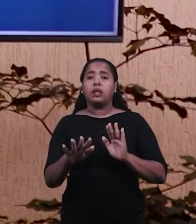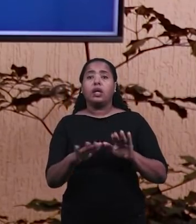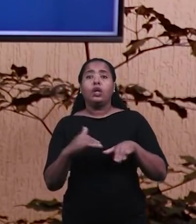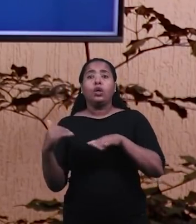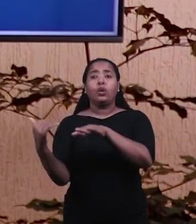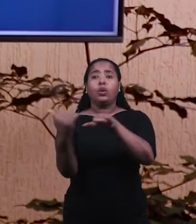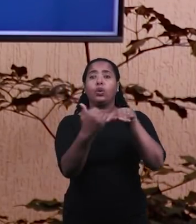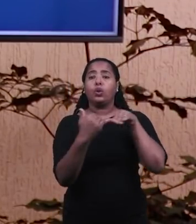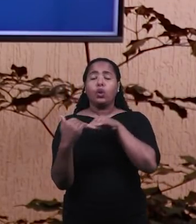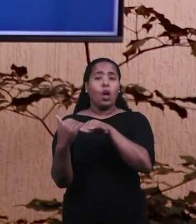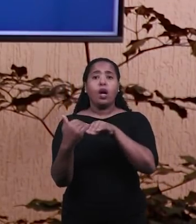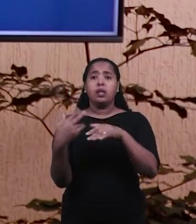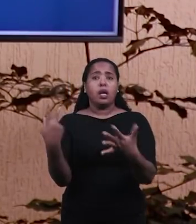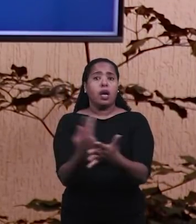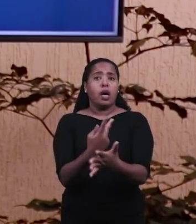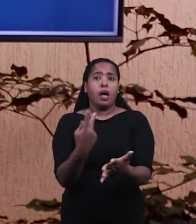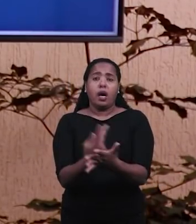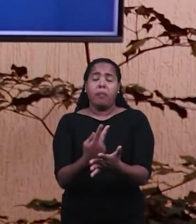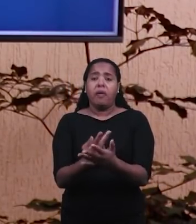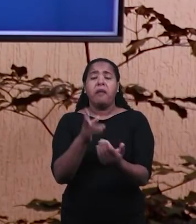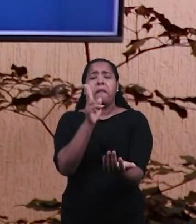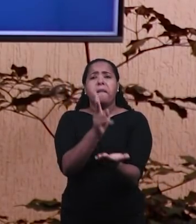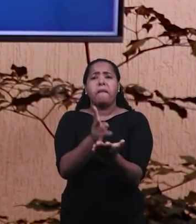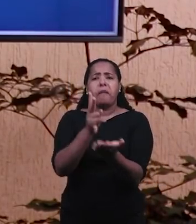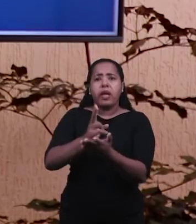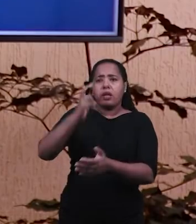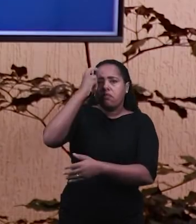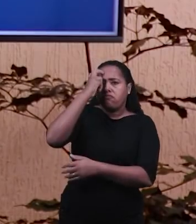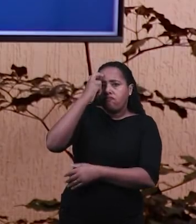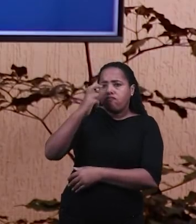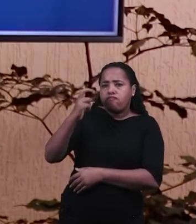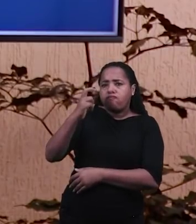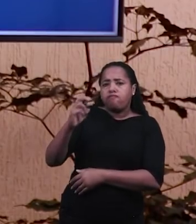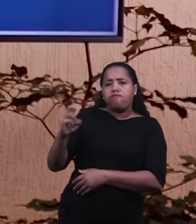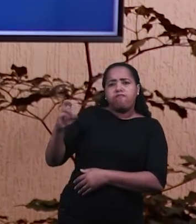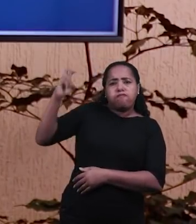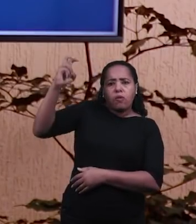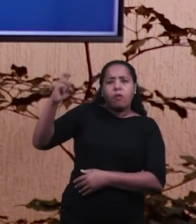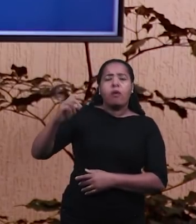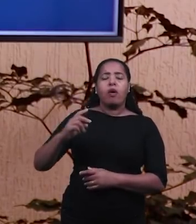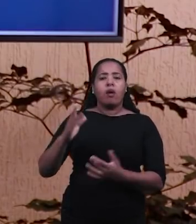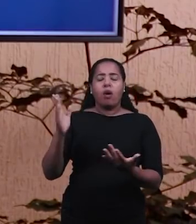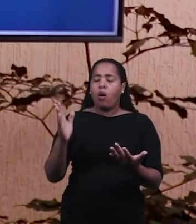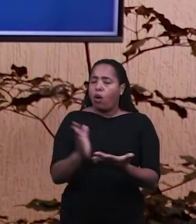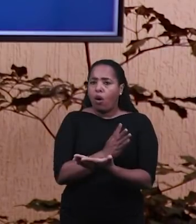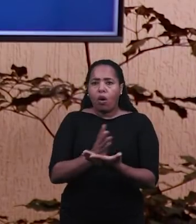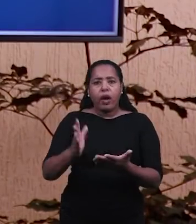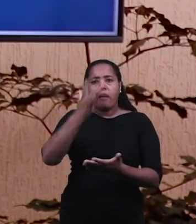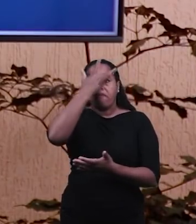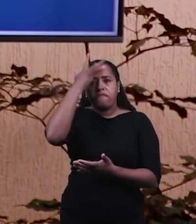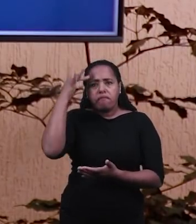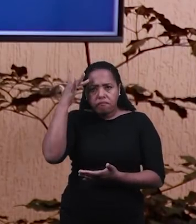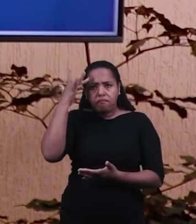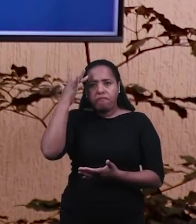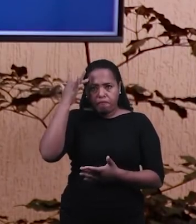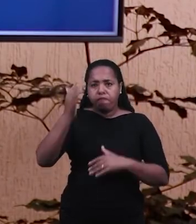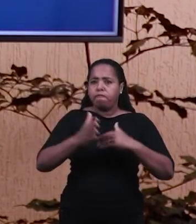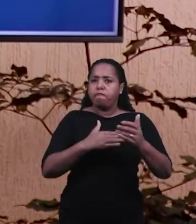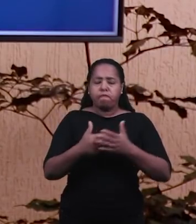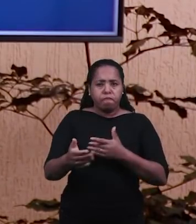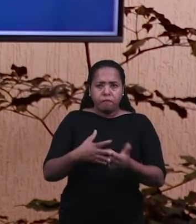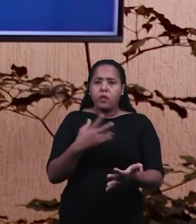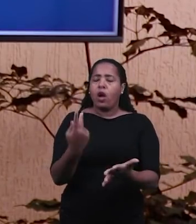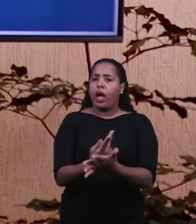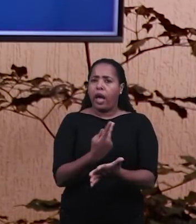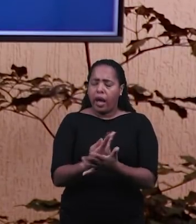erramos. Por mais inteligente que ela seja, que qualquer pessoa seja, nós vamos errar. O que nós precisamos